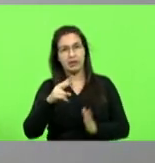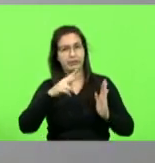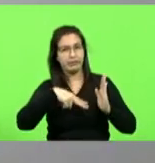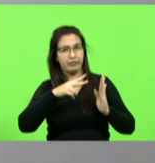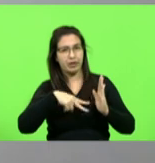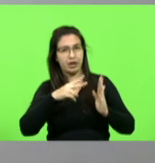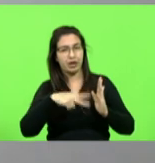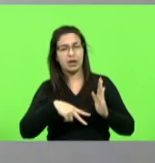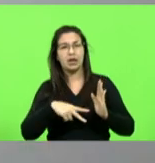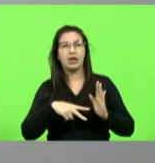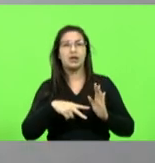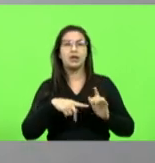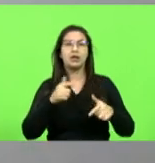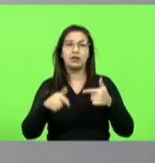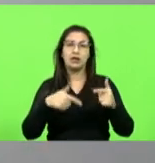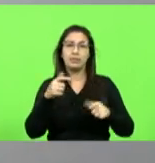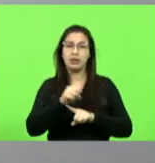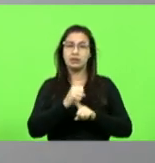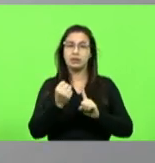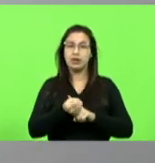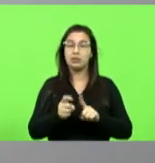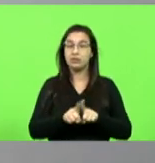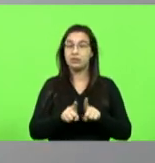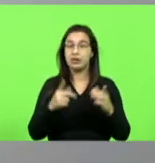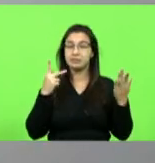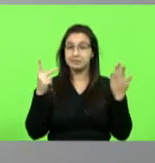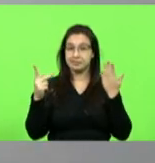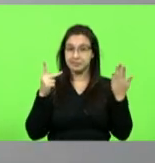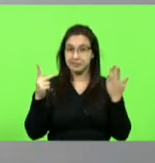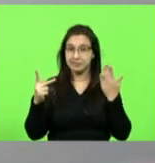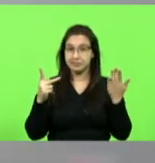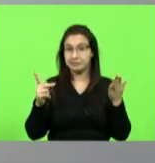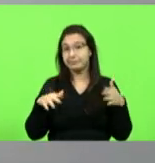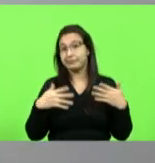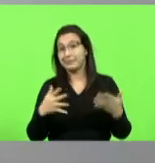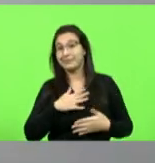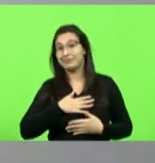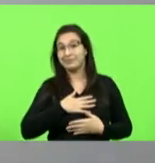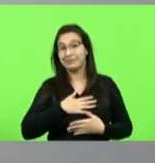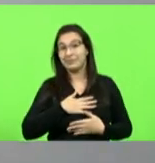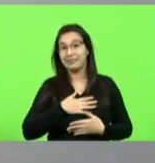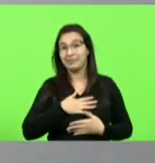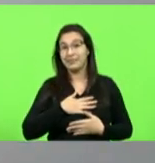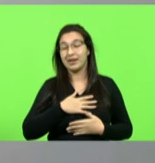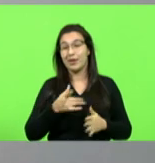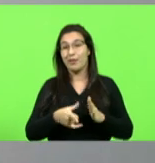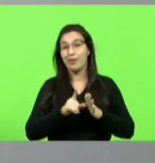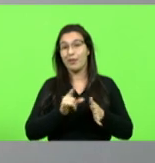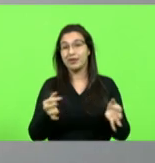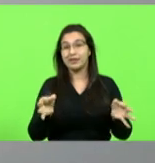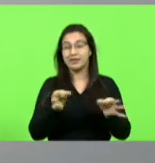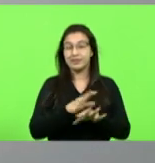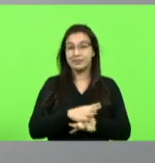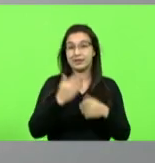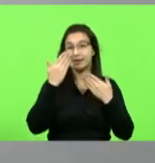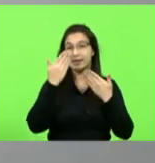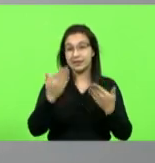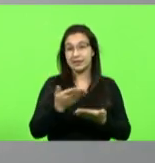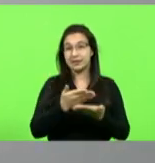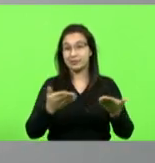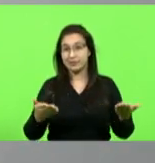sobre o serviço social quanto a psicologia. E eu gostaria de fechar fazendo um agradecimento especial, né, às deputadas